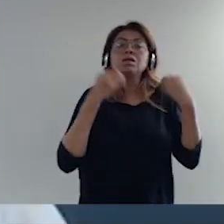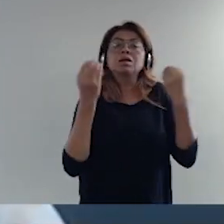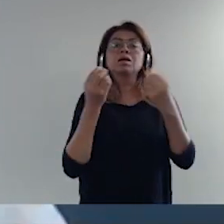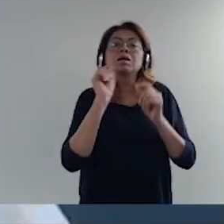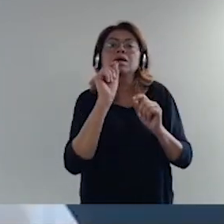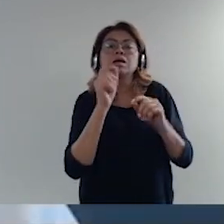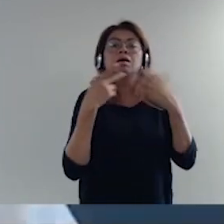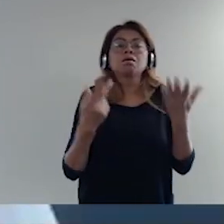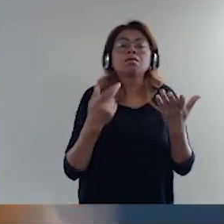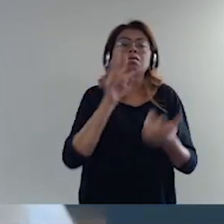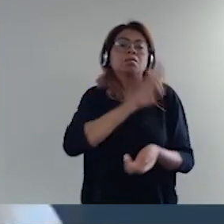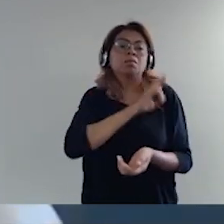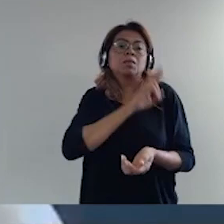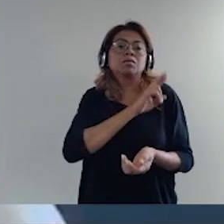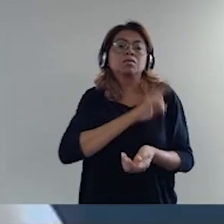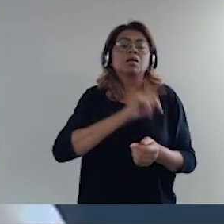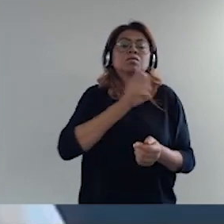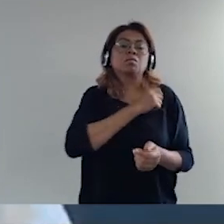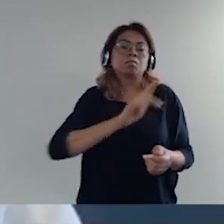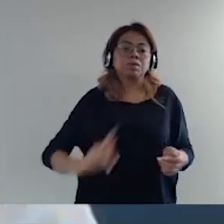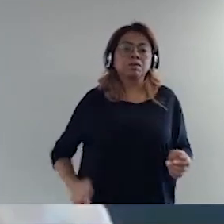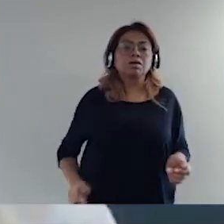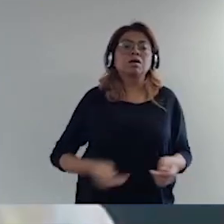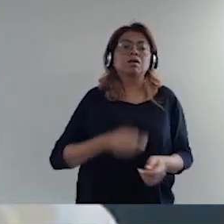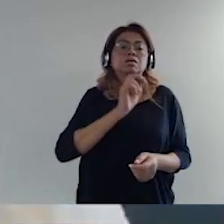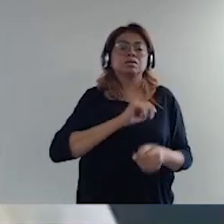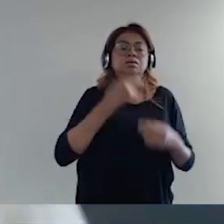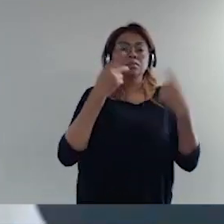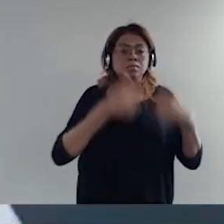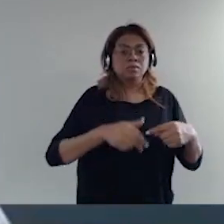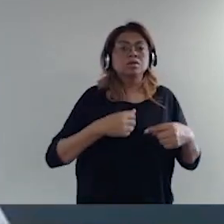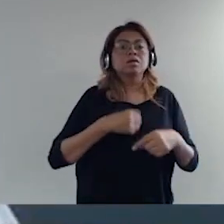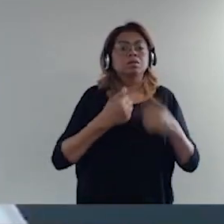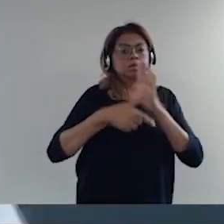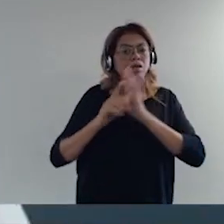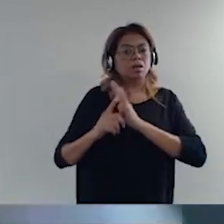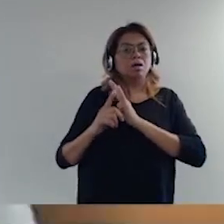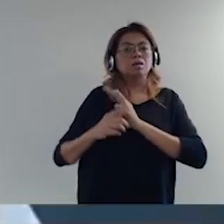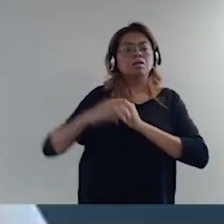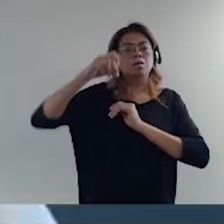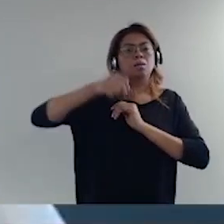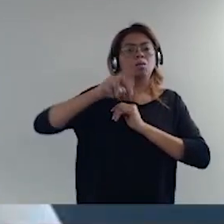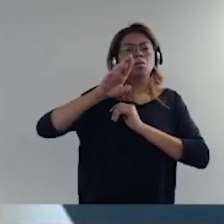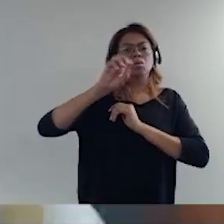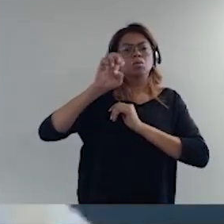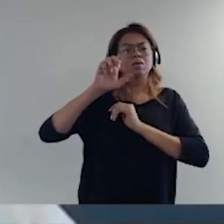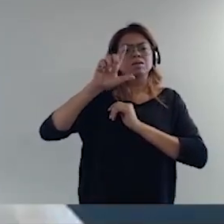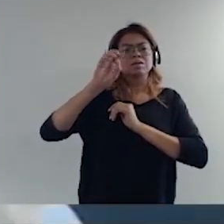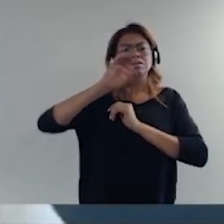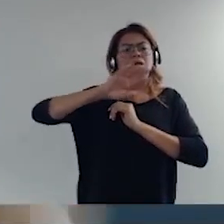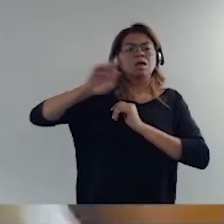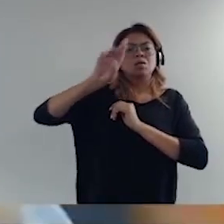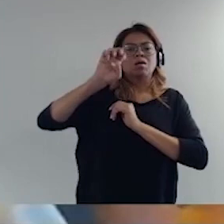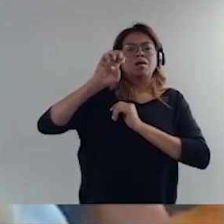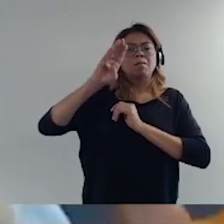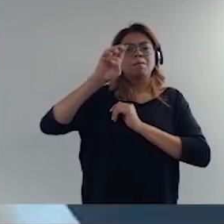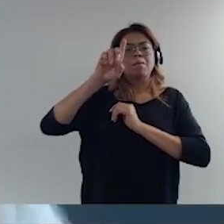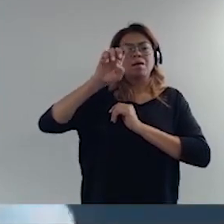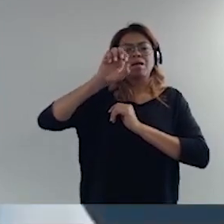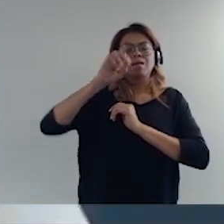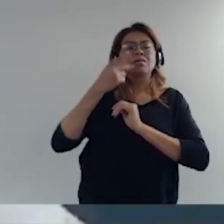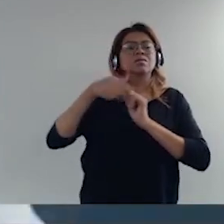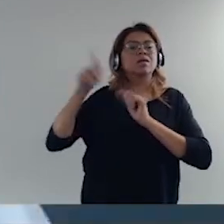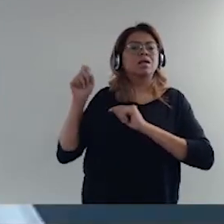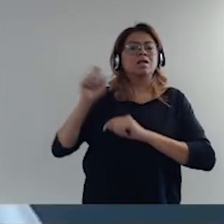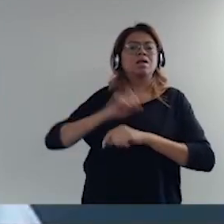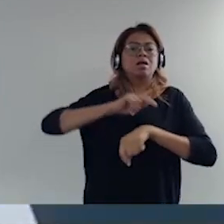da República. O presidente da República, tal como o Marcelo Rebelo em Portugal, ia estar preocupado com normas gerais, sensibilizar